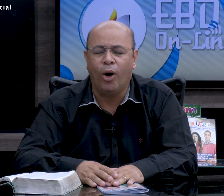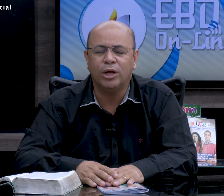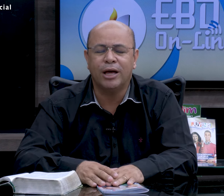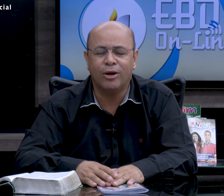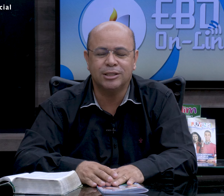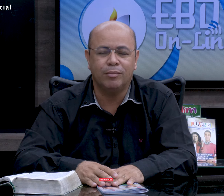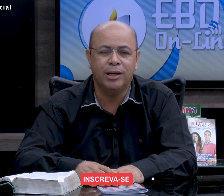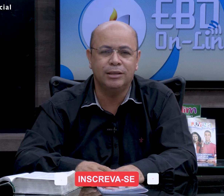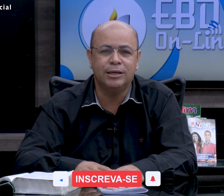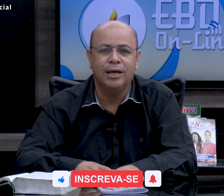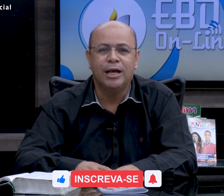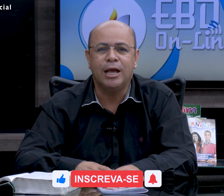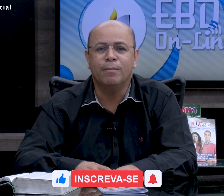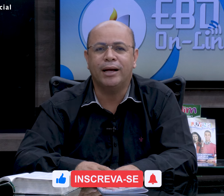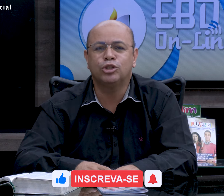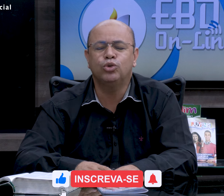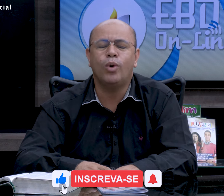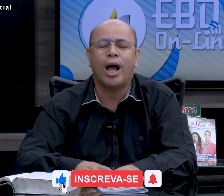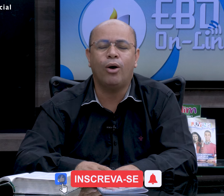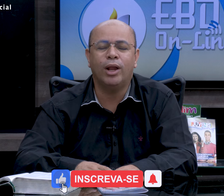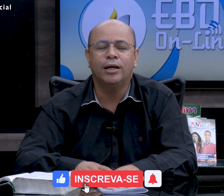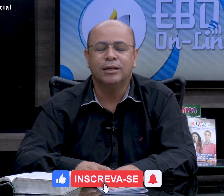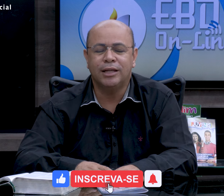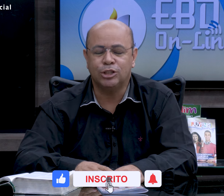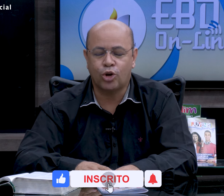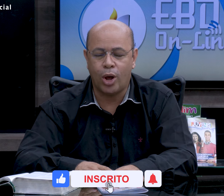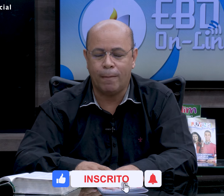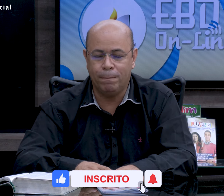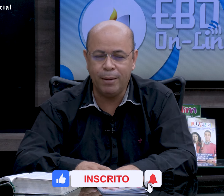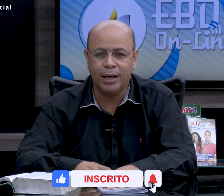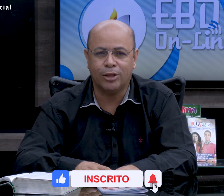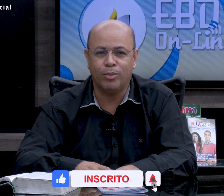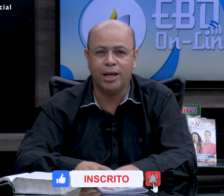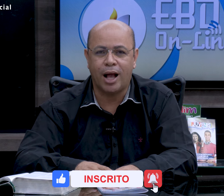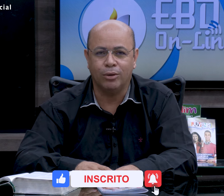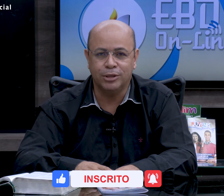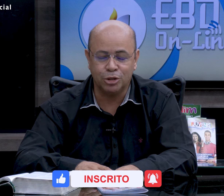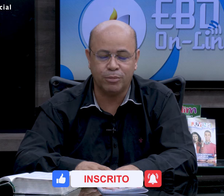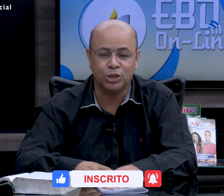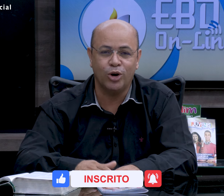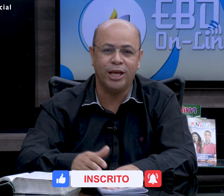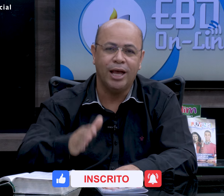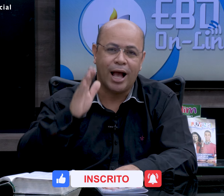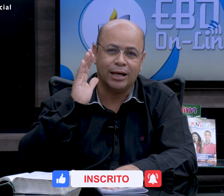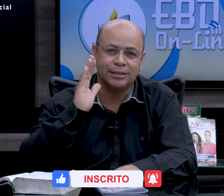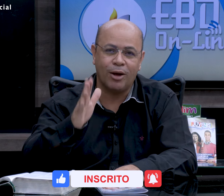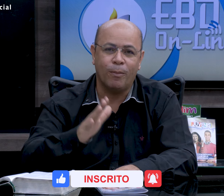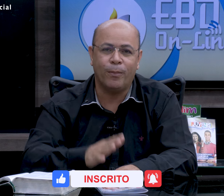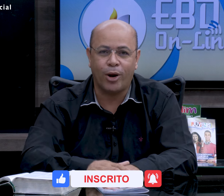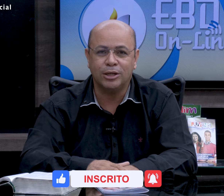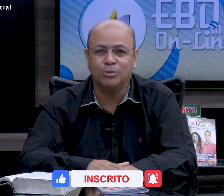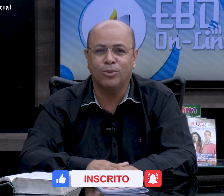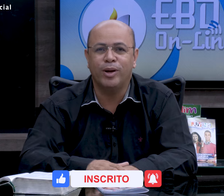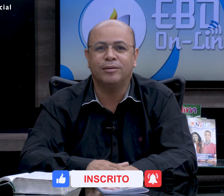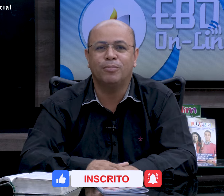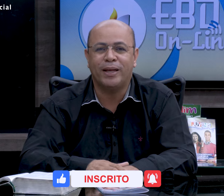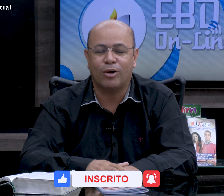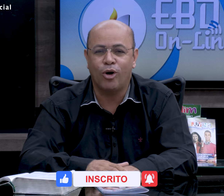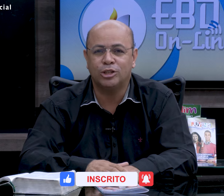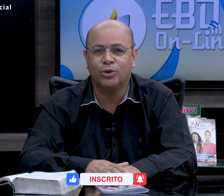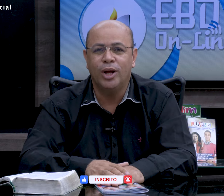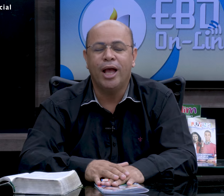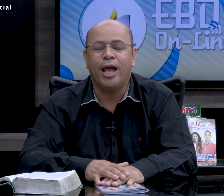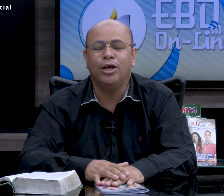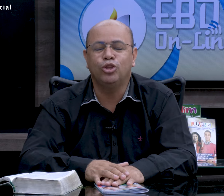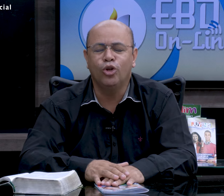use poderosamente em mais uma aula da escola bíblica dominical Deus te abençoe até o próximo momento